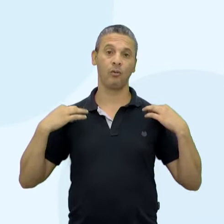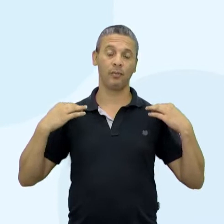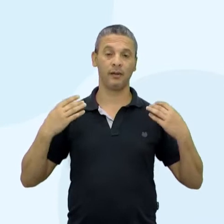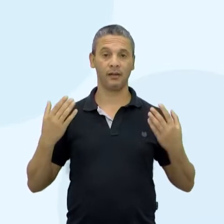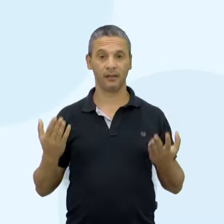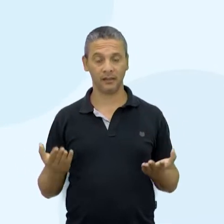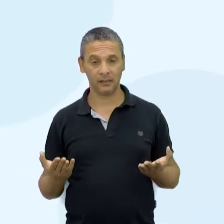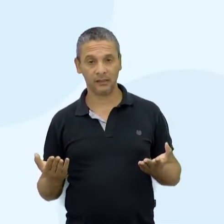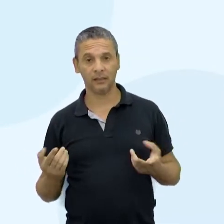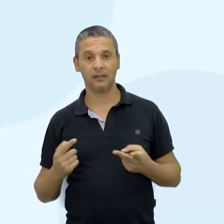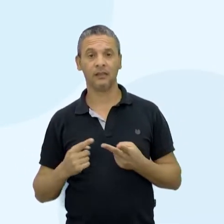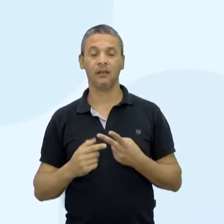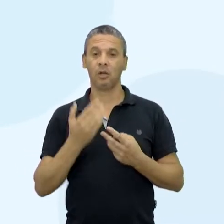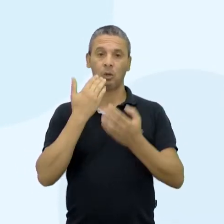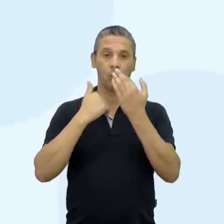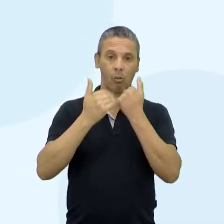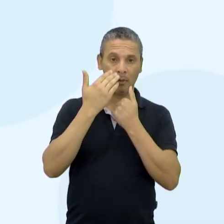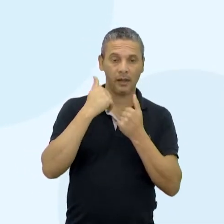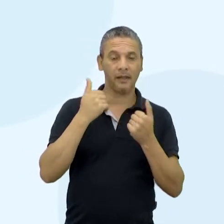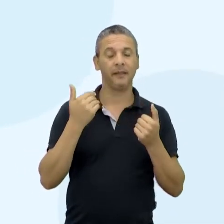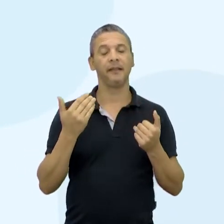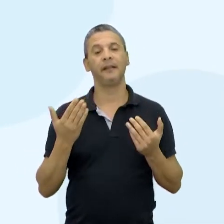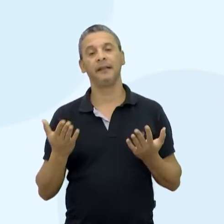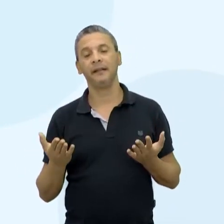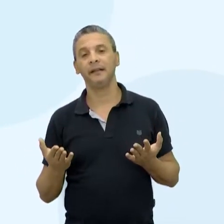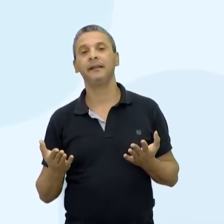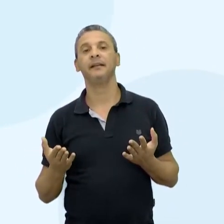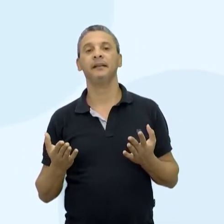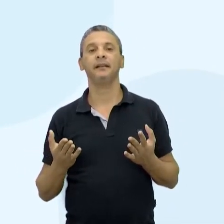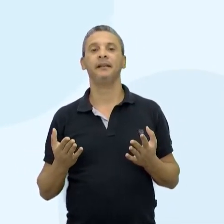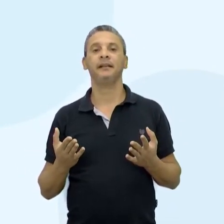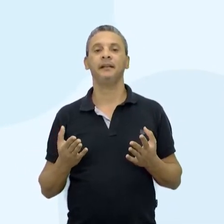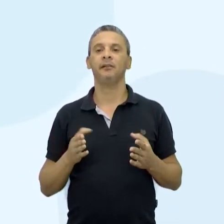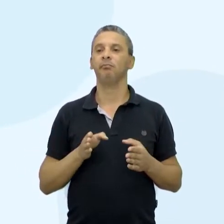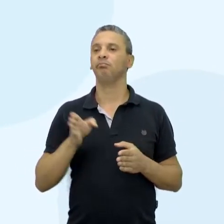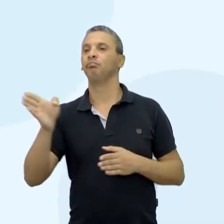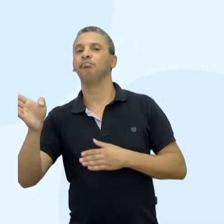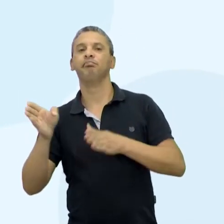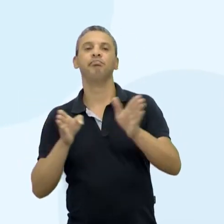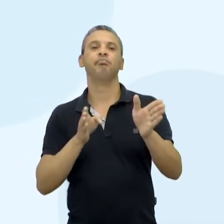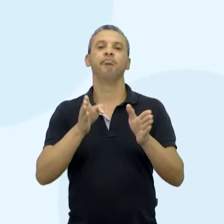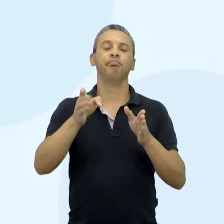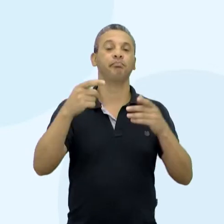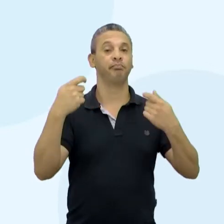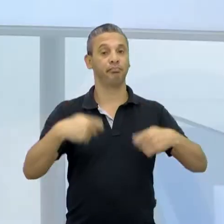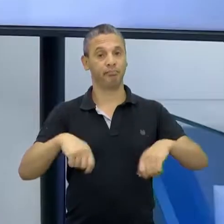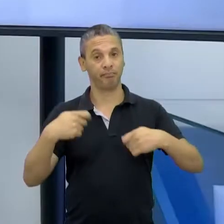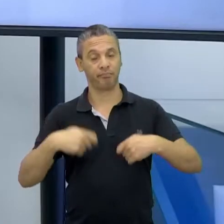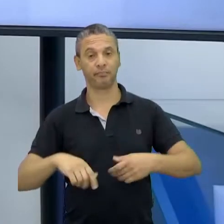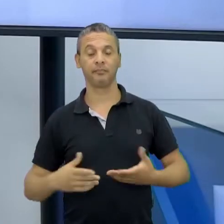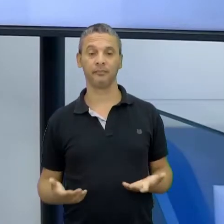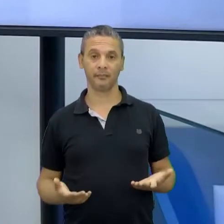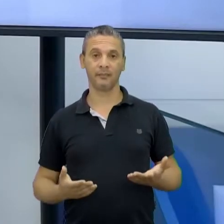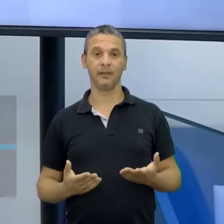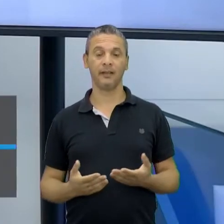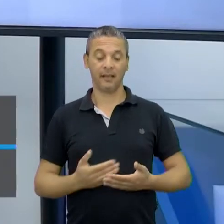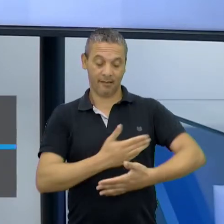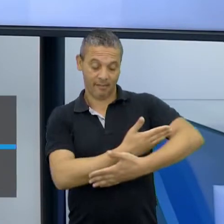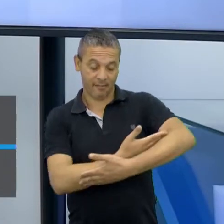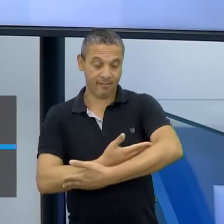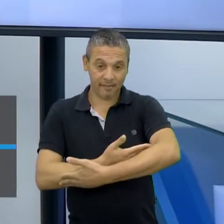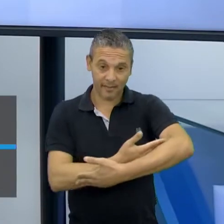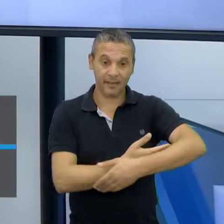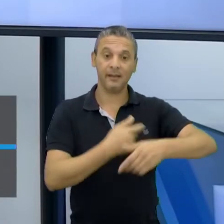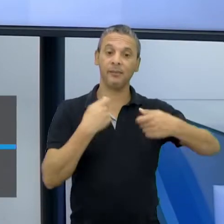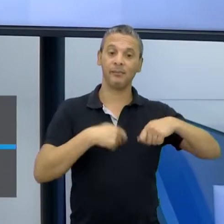nós precisamos nos alimentar, nós precisamos nos locomover, né? A gente é recém-nascido ainda, mas a